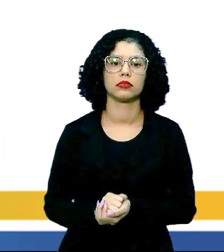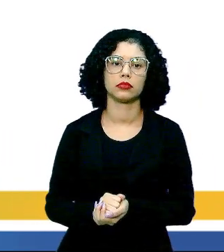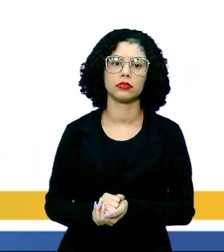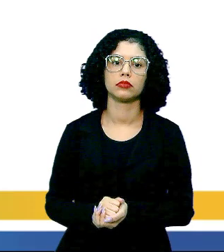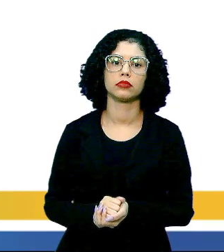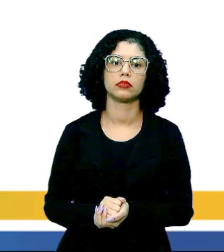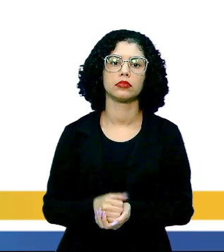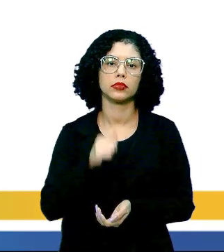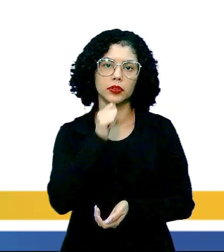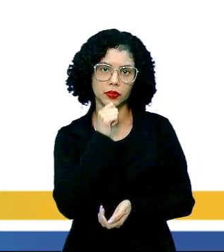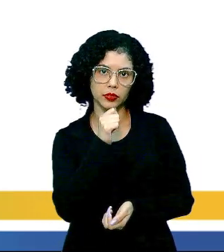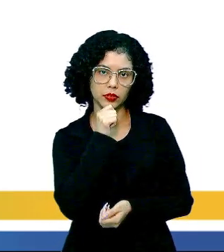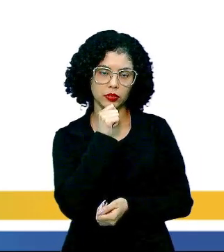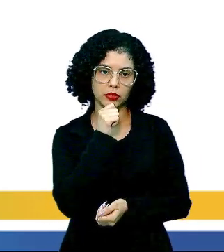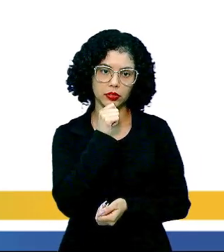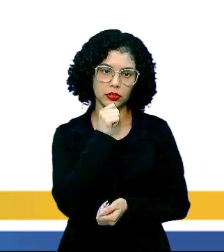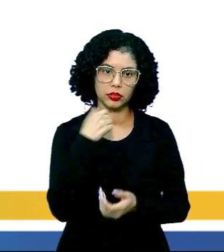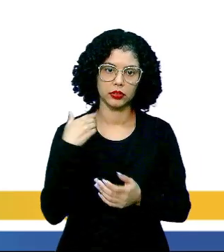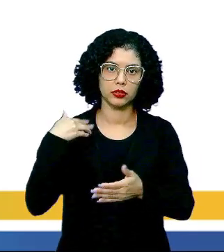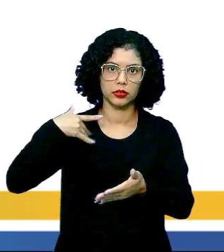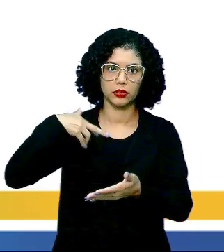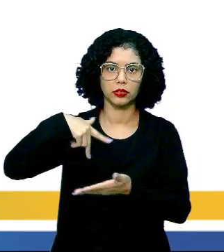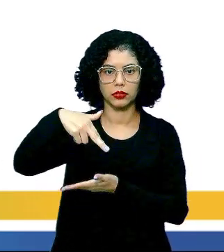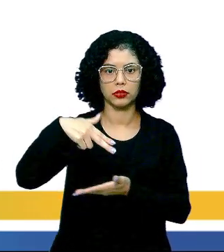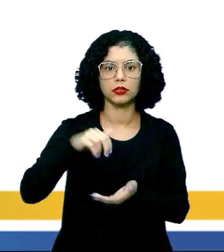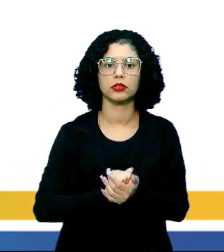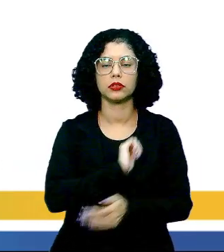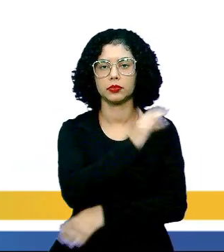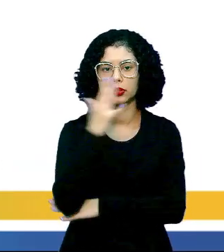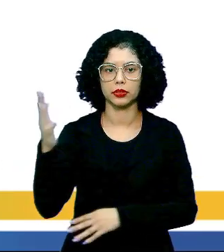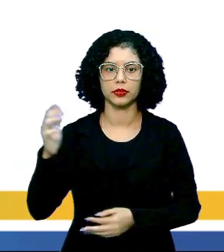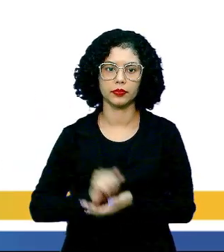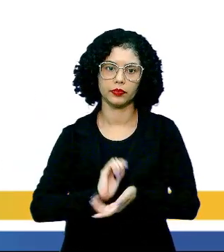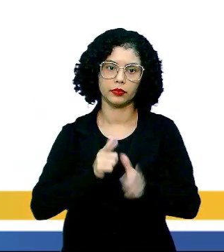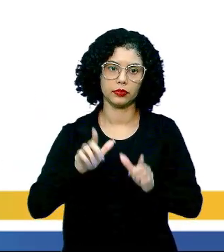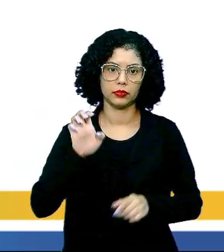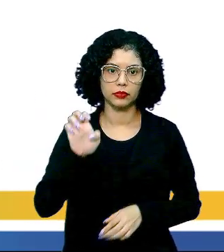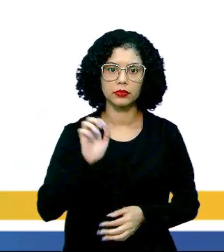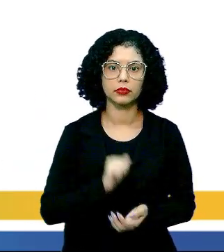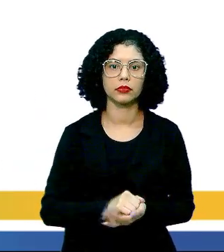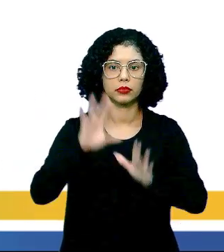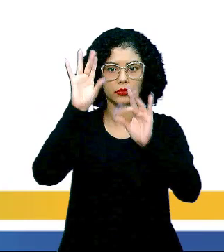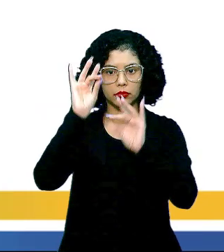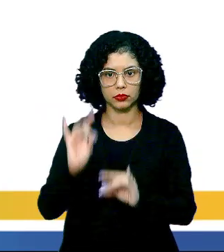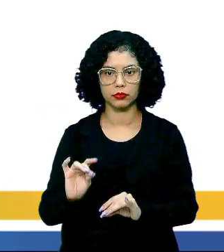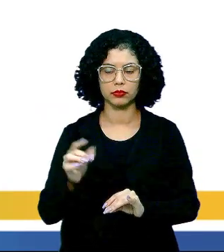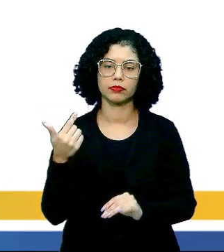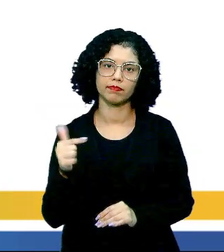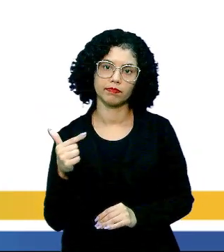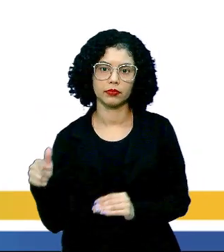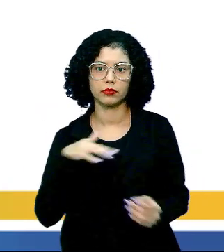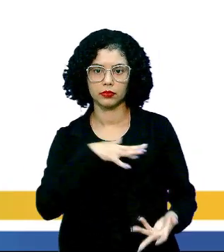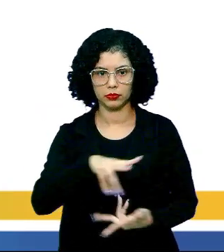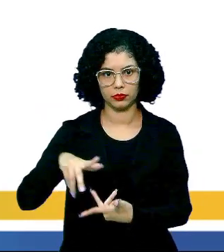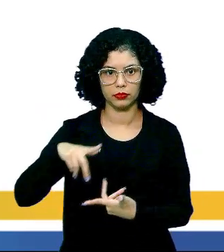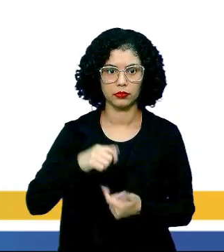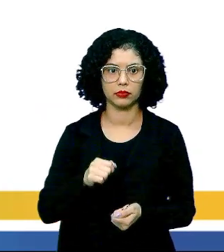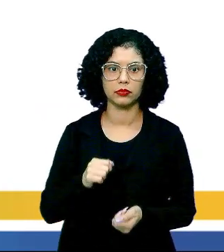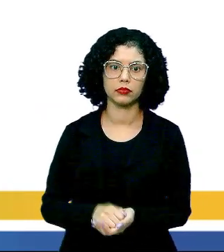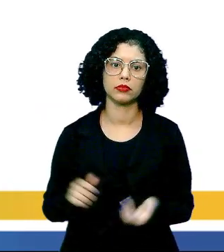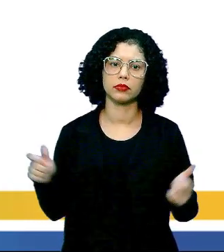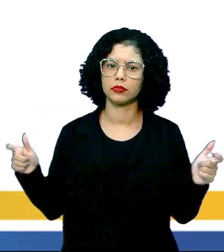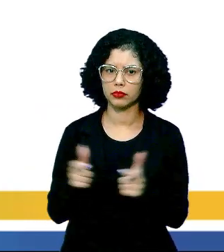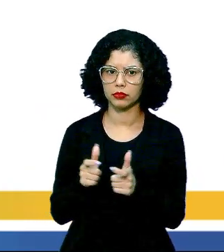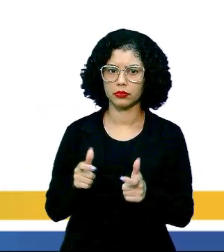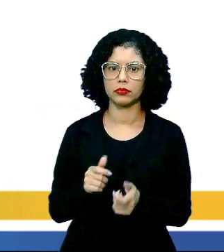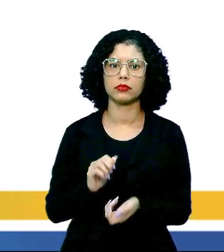dos deslocados ambientais. E letra E, estão se tornando cada vez mais incomuns com a